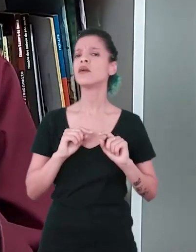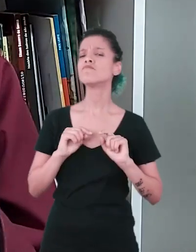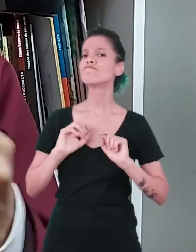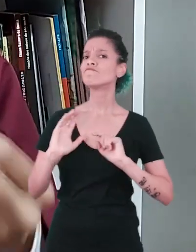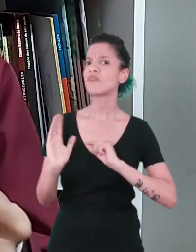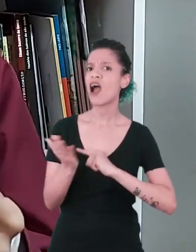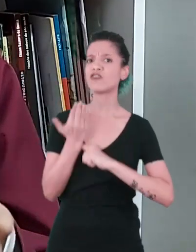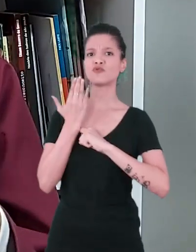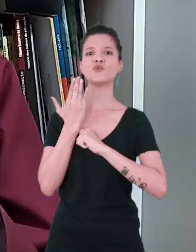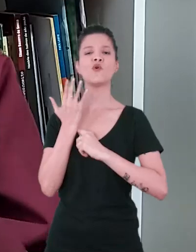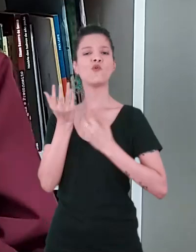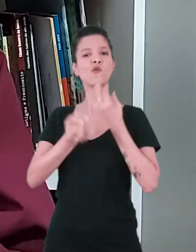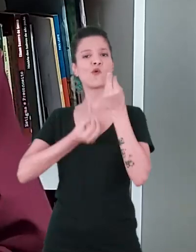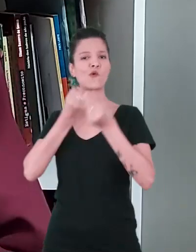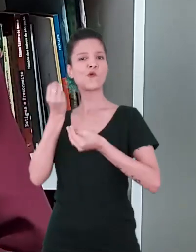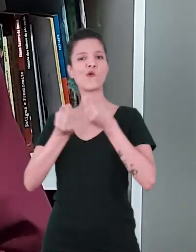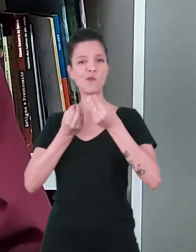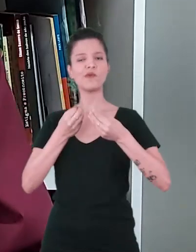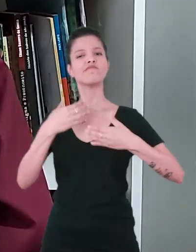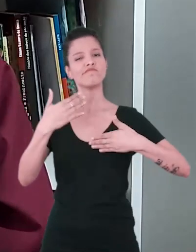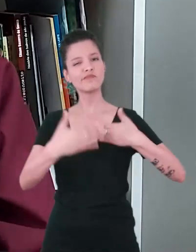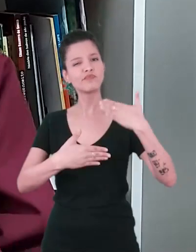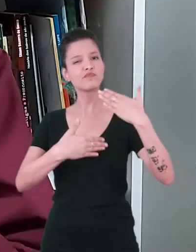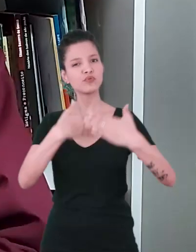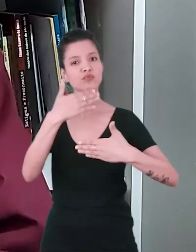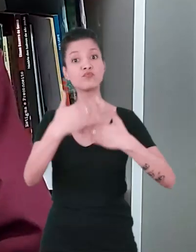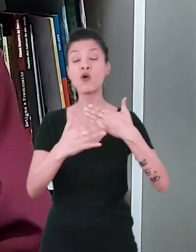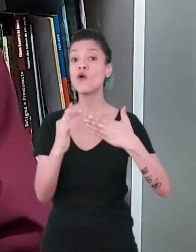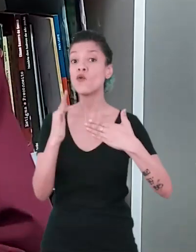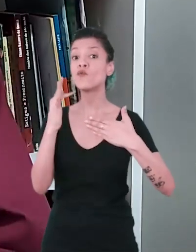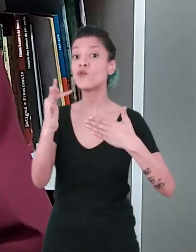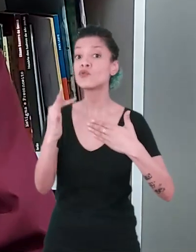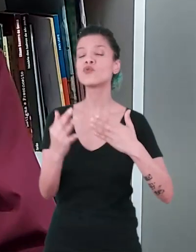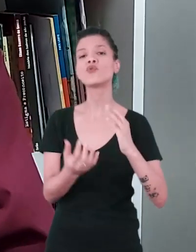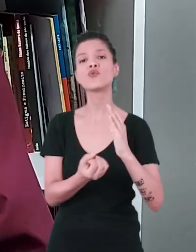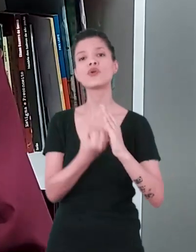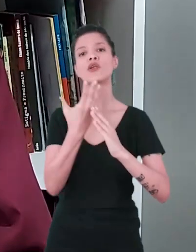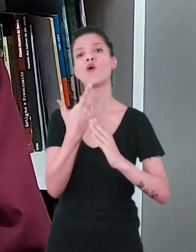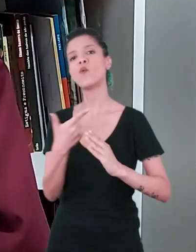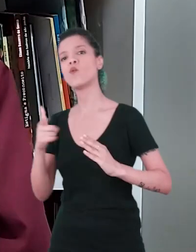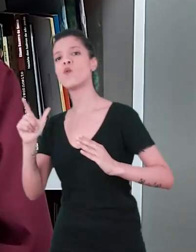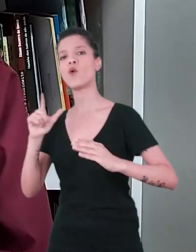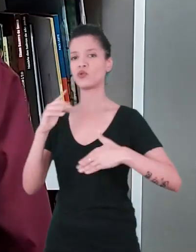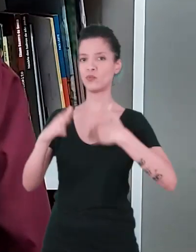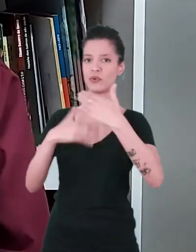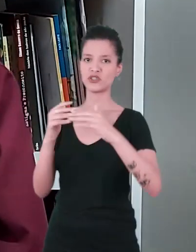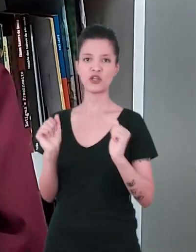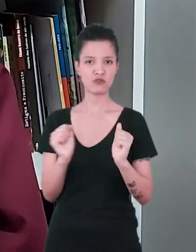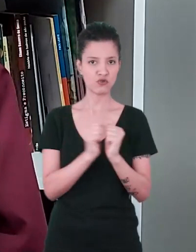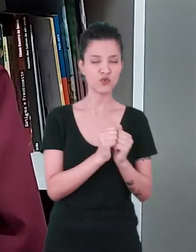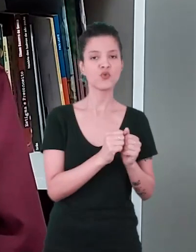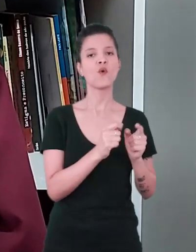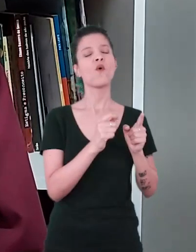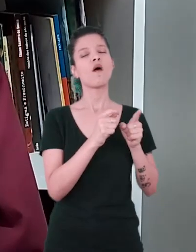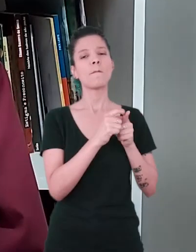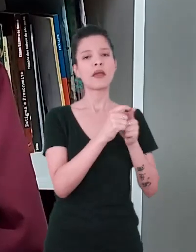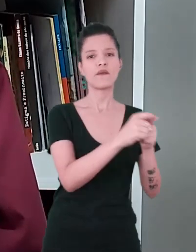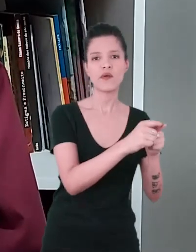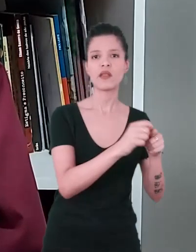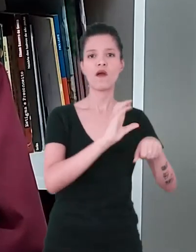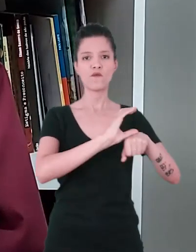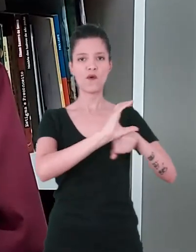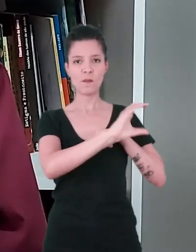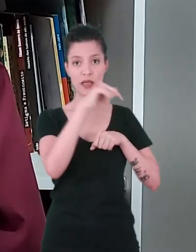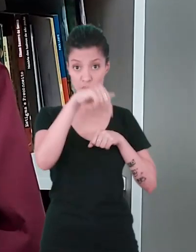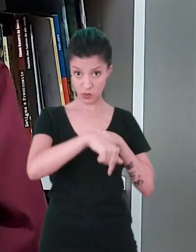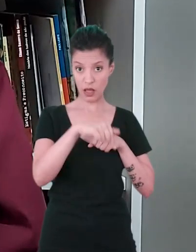ajudou a calçar o que depois a gente ia desenvolver um outro projeto junto ao Fomento à Periferia, que é um edital que tem